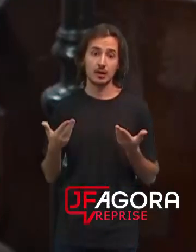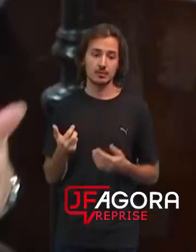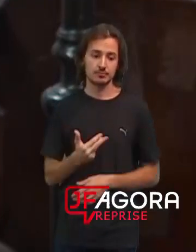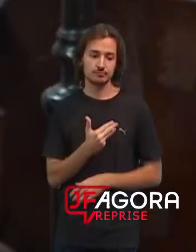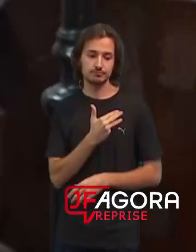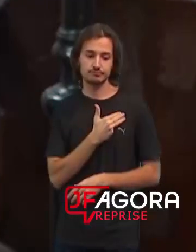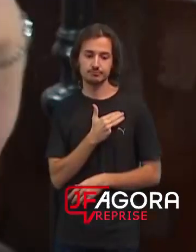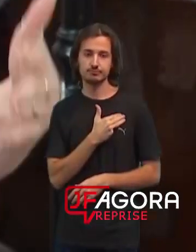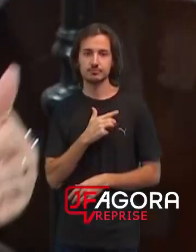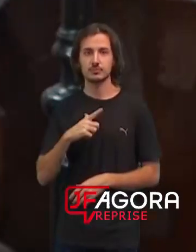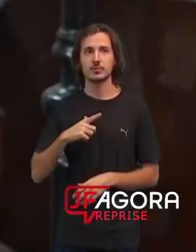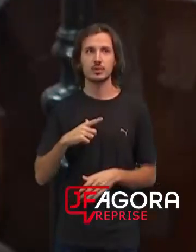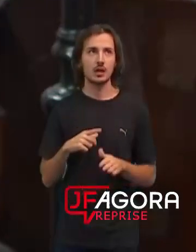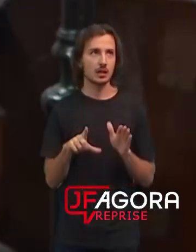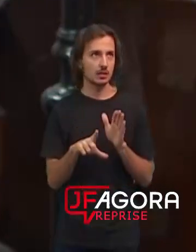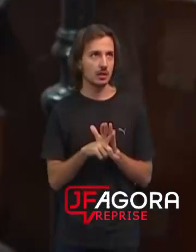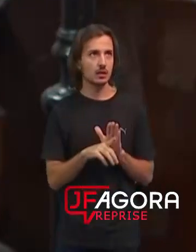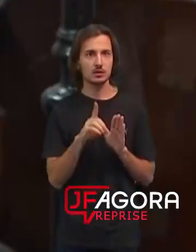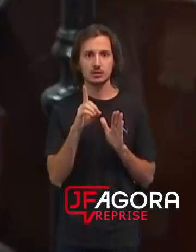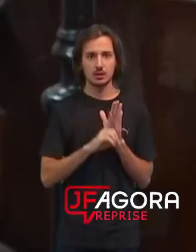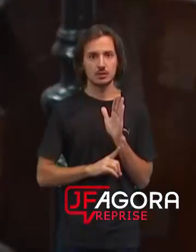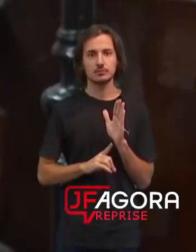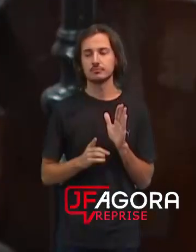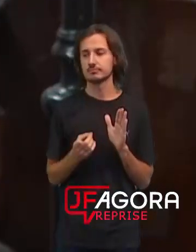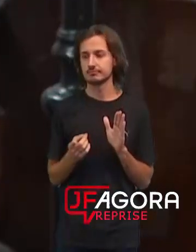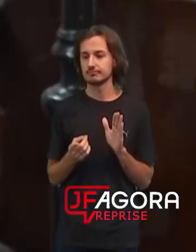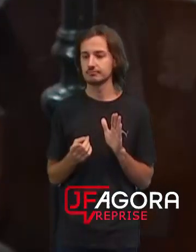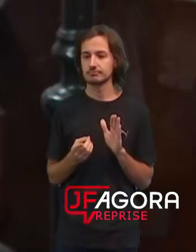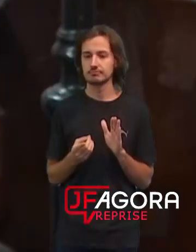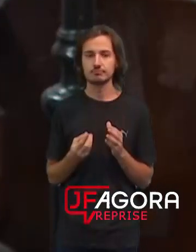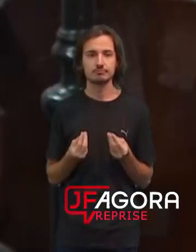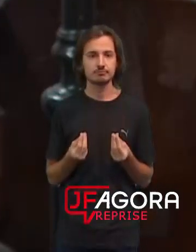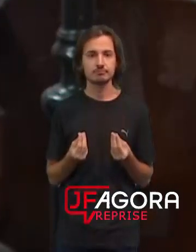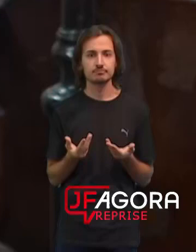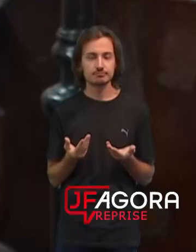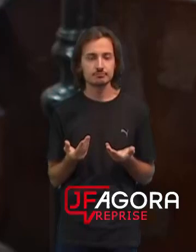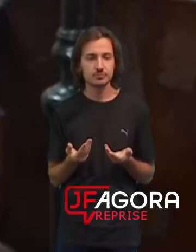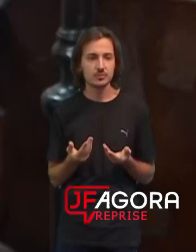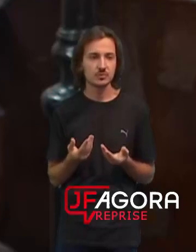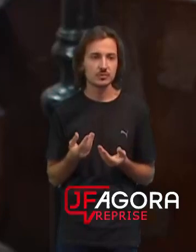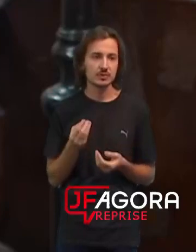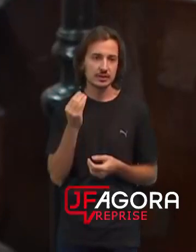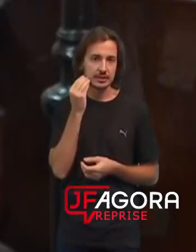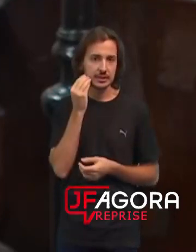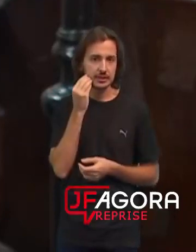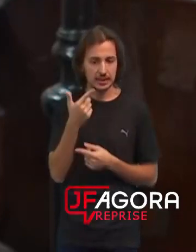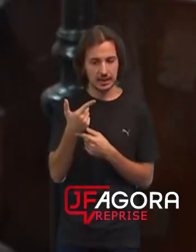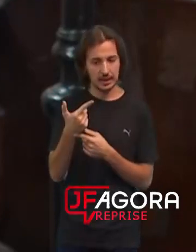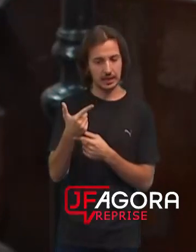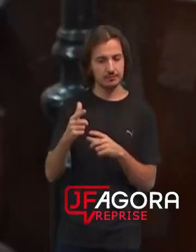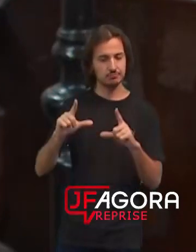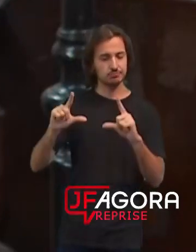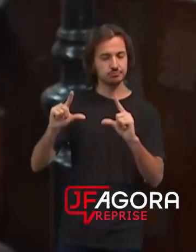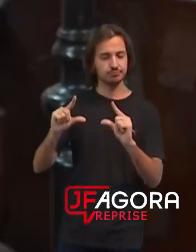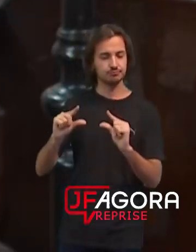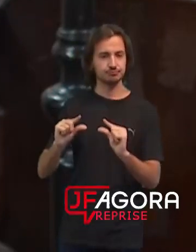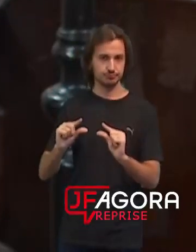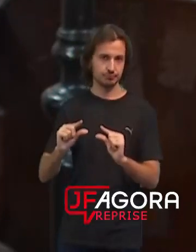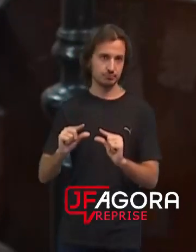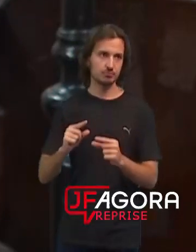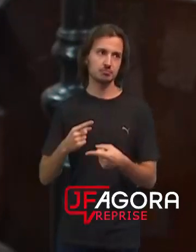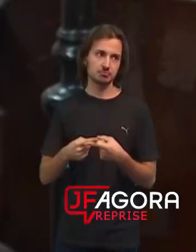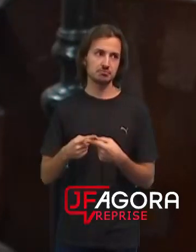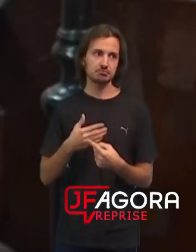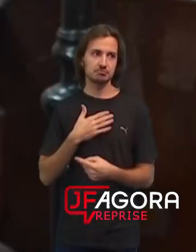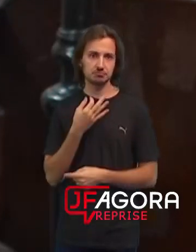tem decretos, né, já temos questões viabilizando essa questão do desarmamento, que a gente acha que é muito